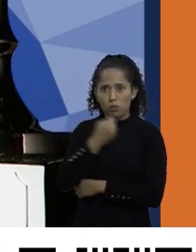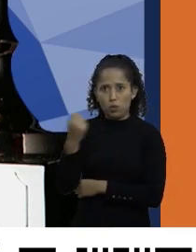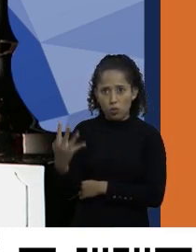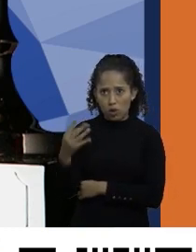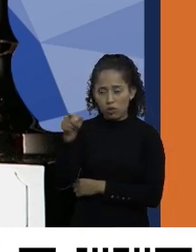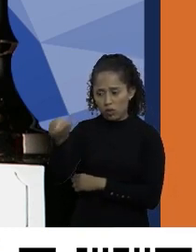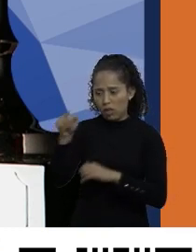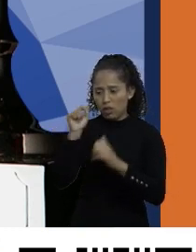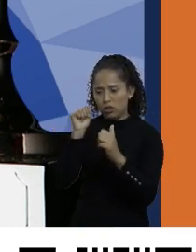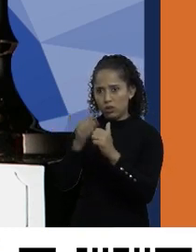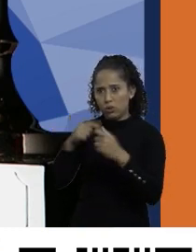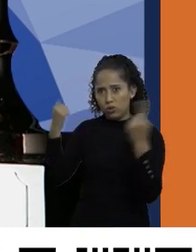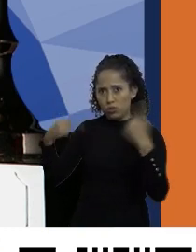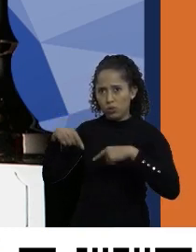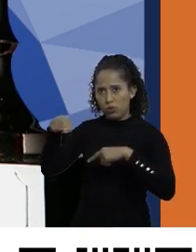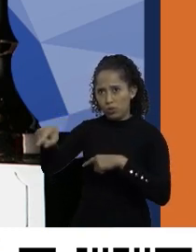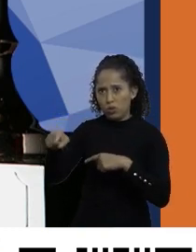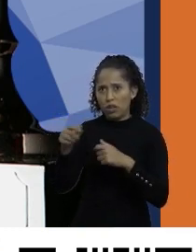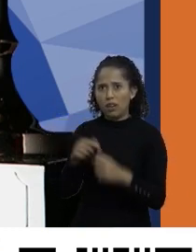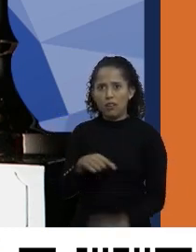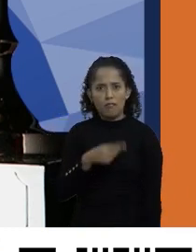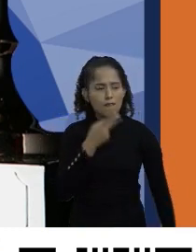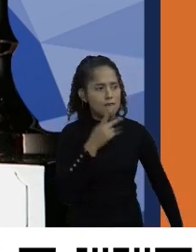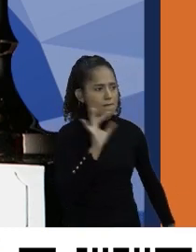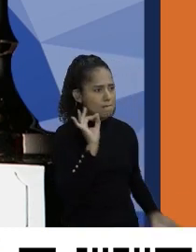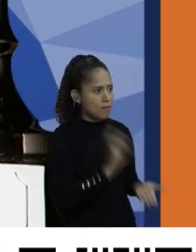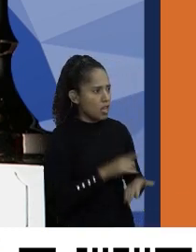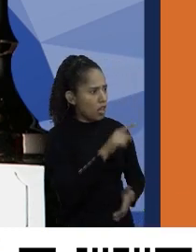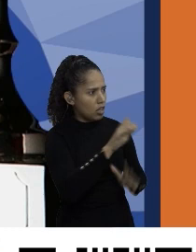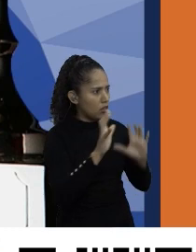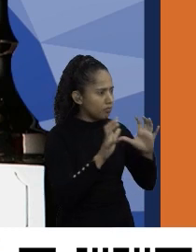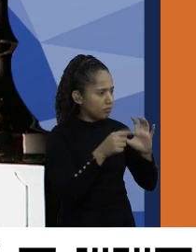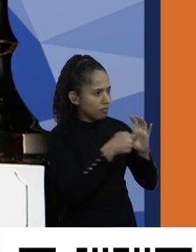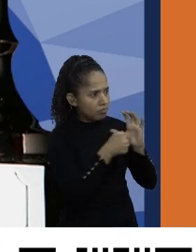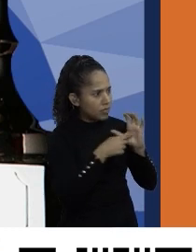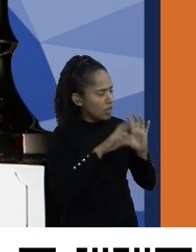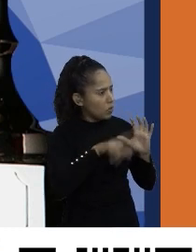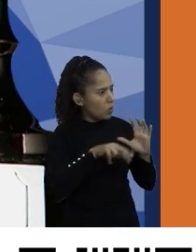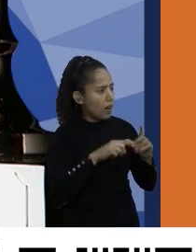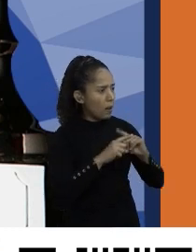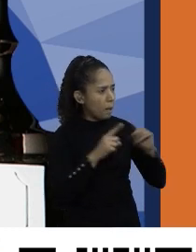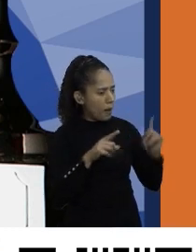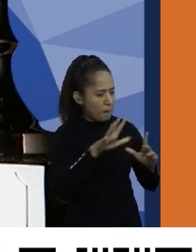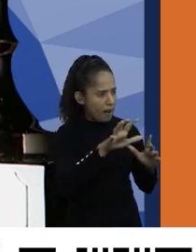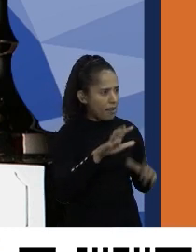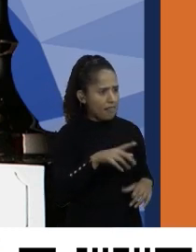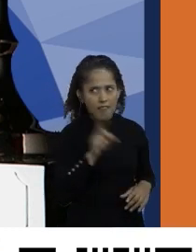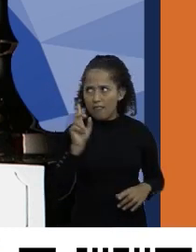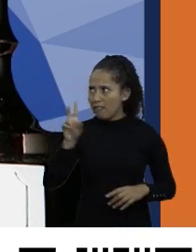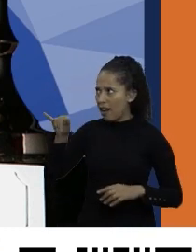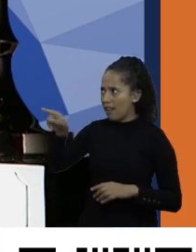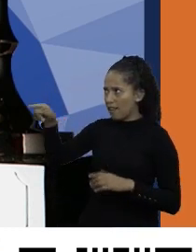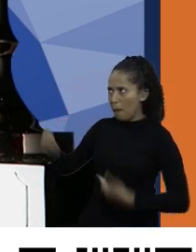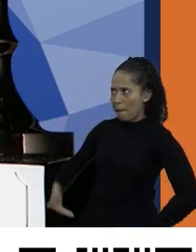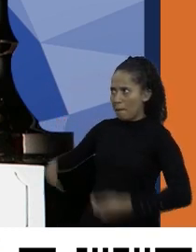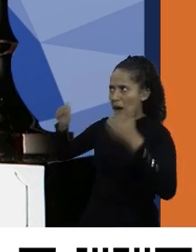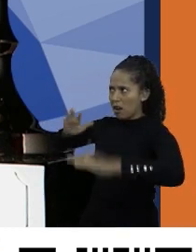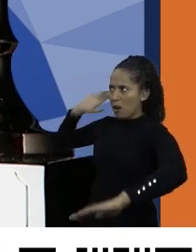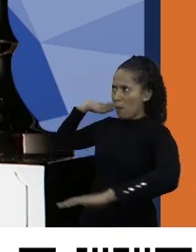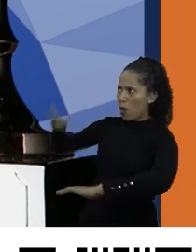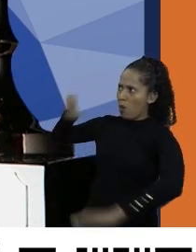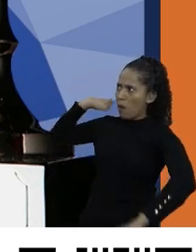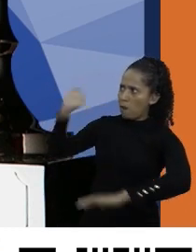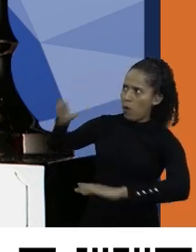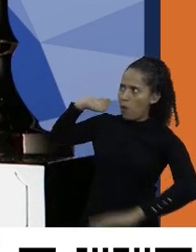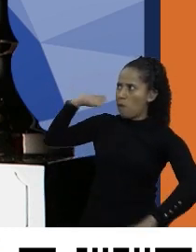Banespa. Ele me chama no canto e fala, Didi, é verdade, a bola não encaixa na tua mão. Mas você faz o seguinte, cara, pega a bola, vai para a parede. Fica batendo essa bola na